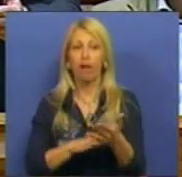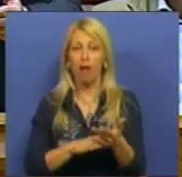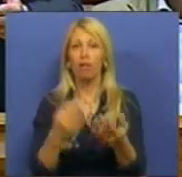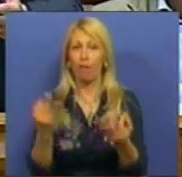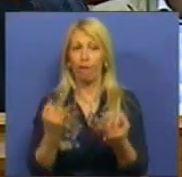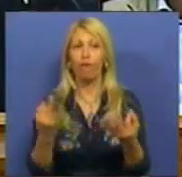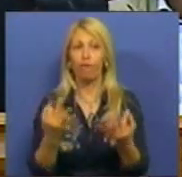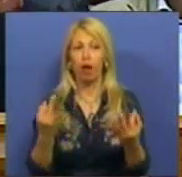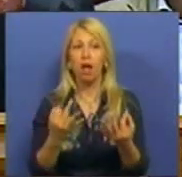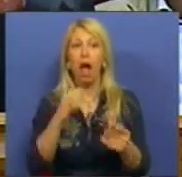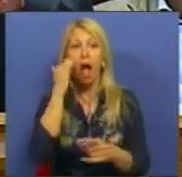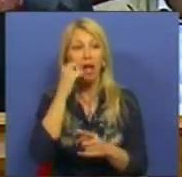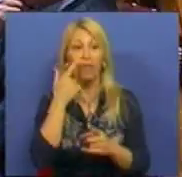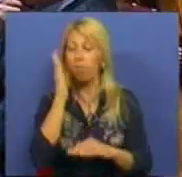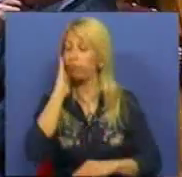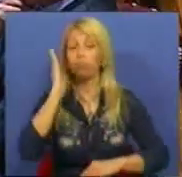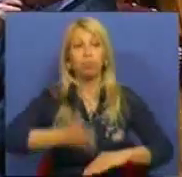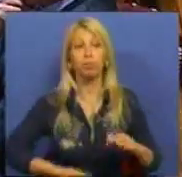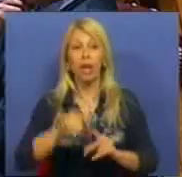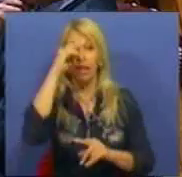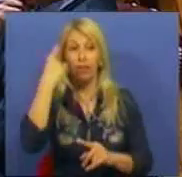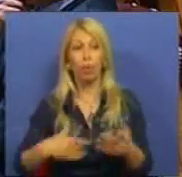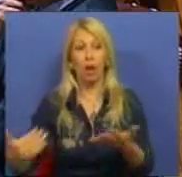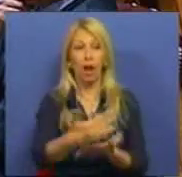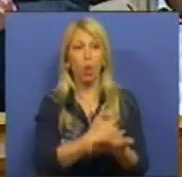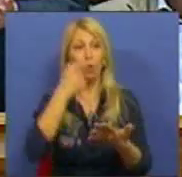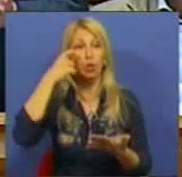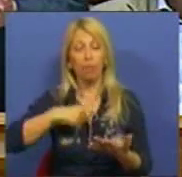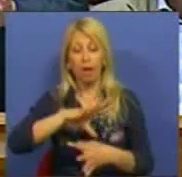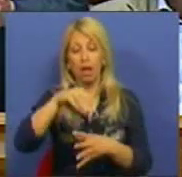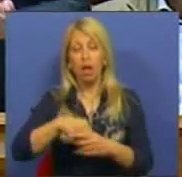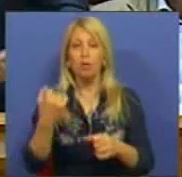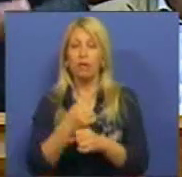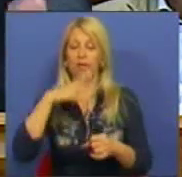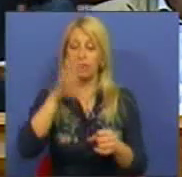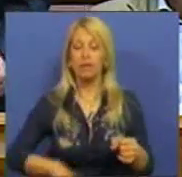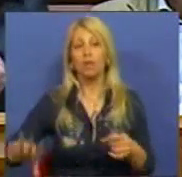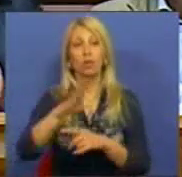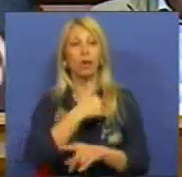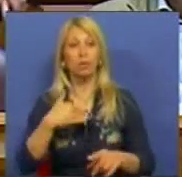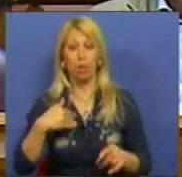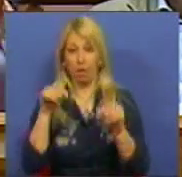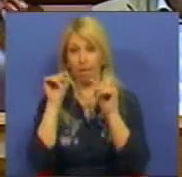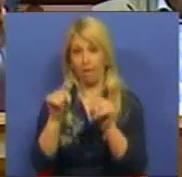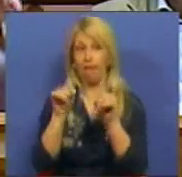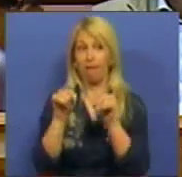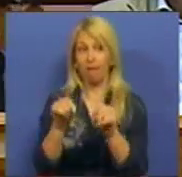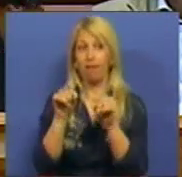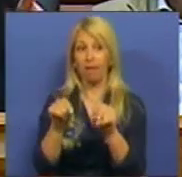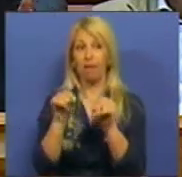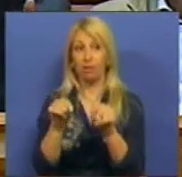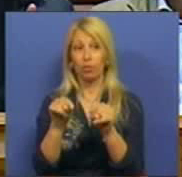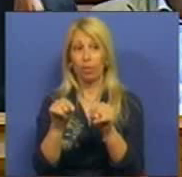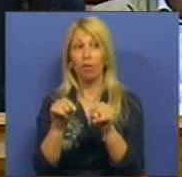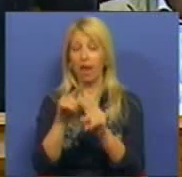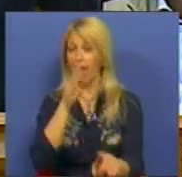súbito das dificuldades em recursos humanos no Serviço Nacional de Saúde. E esse facto é diretamente